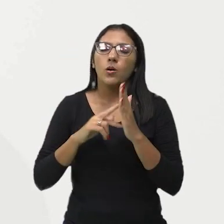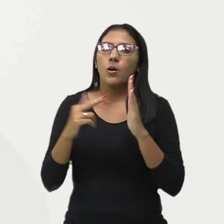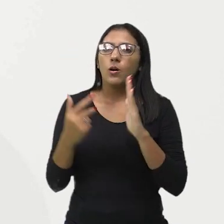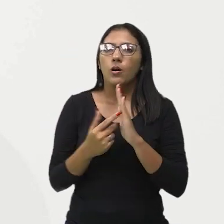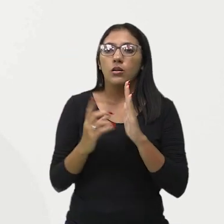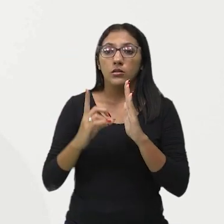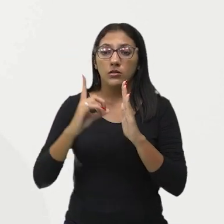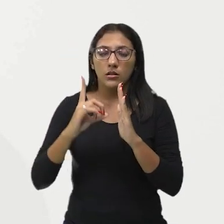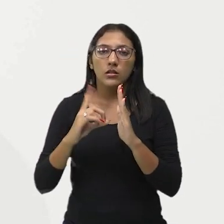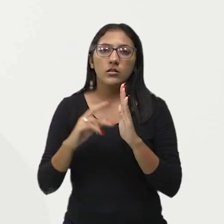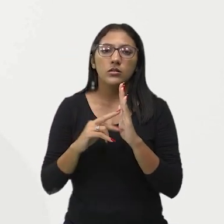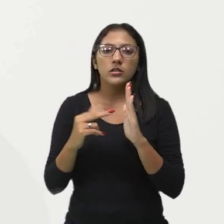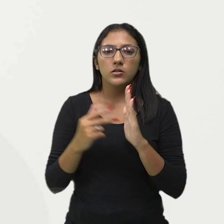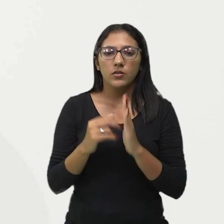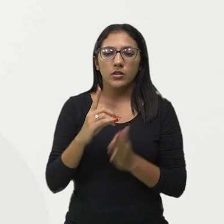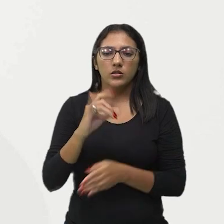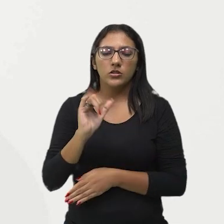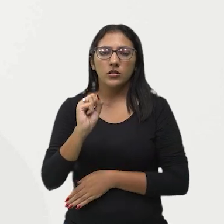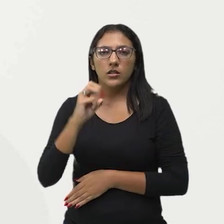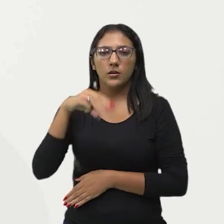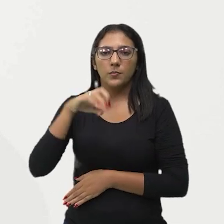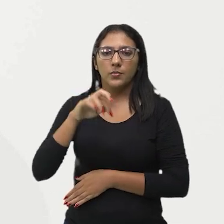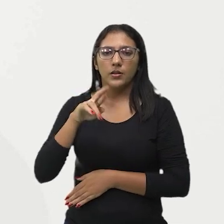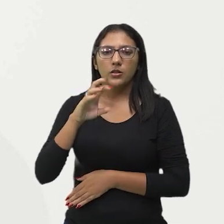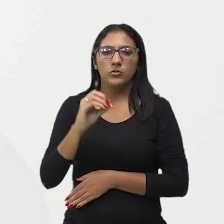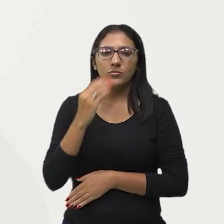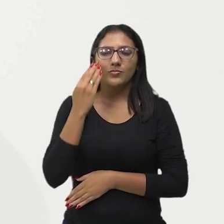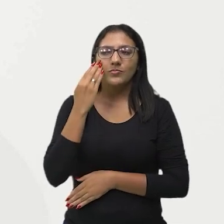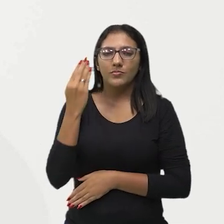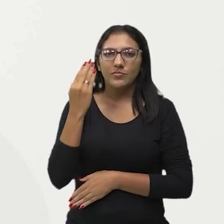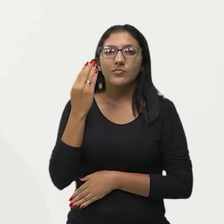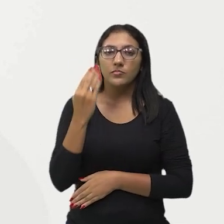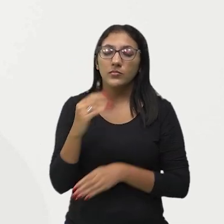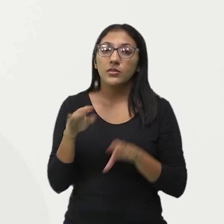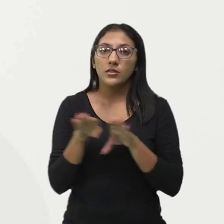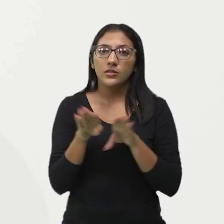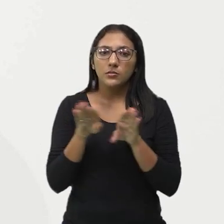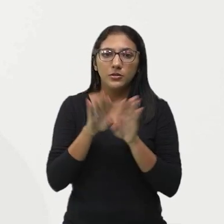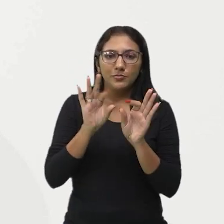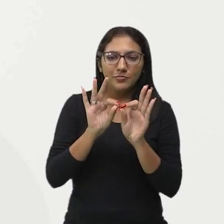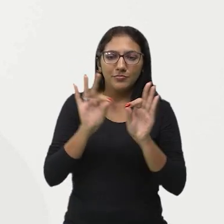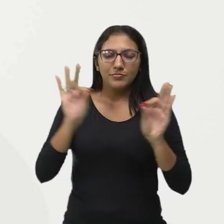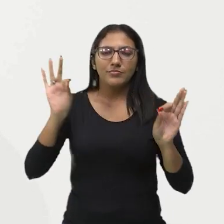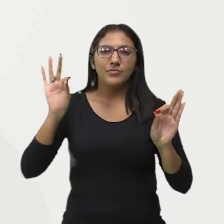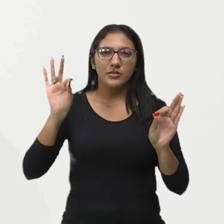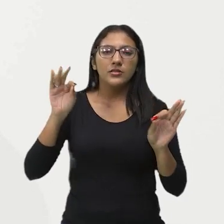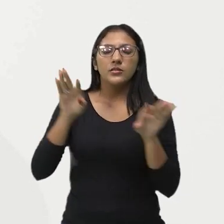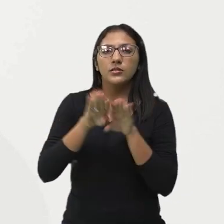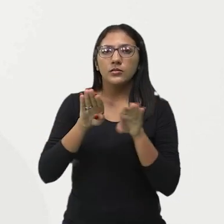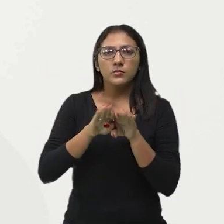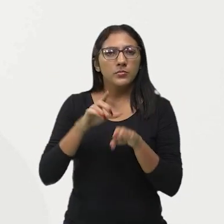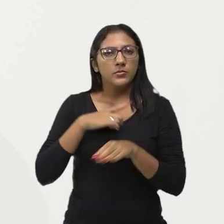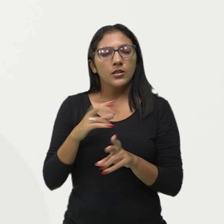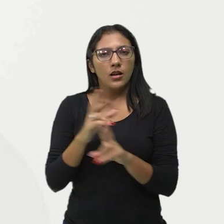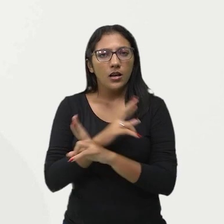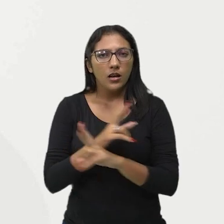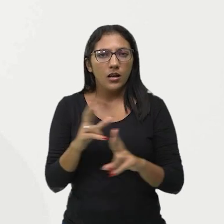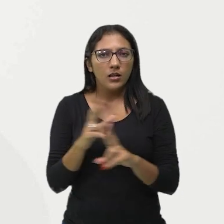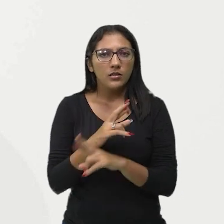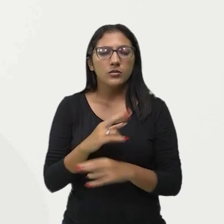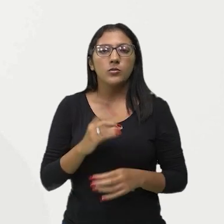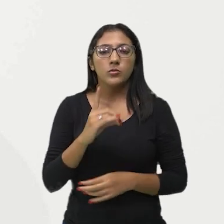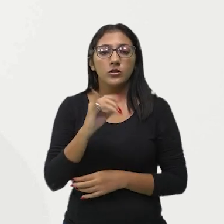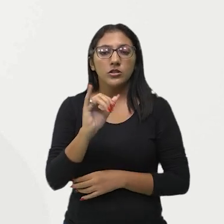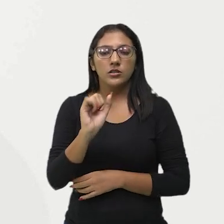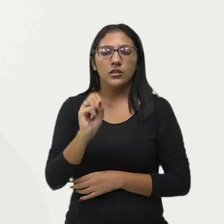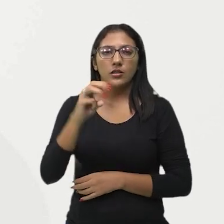outro aqui, ó. Aqui também, esse outro segmento que o senhor está colocando aqui, ó, também é chamado de diâmetro, tá legal? Então, tem